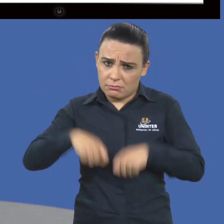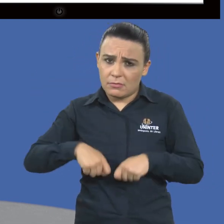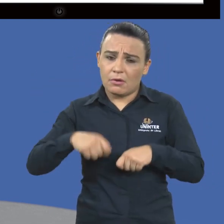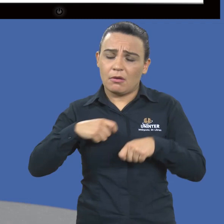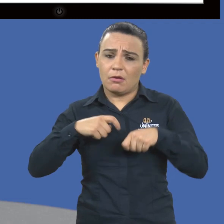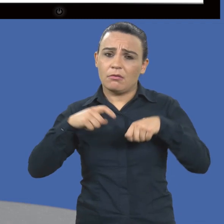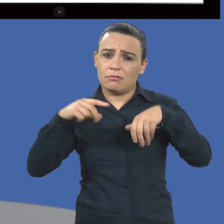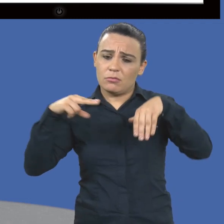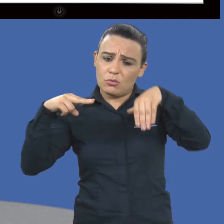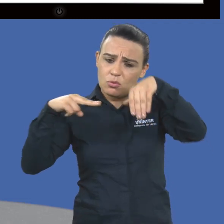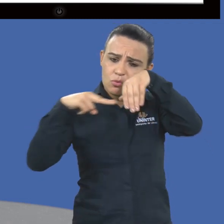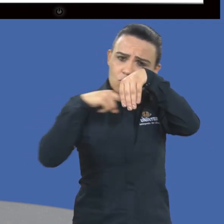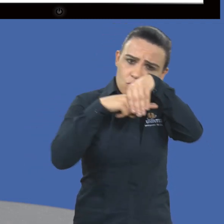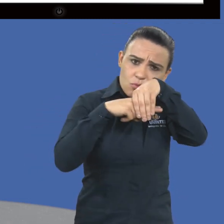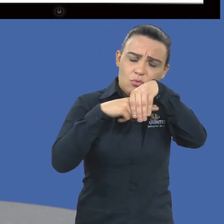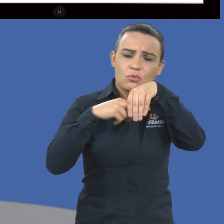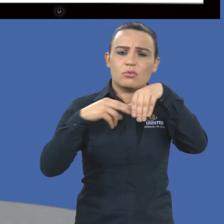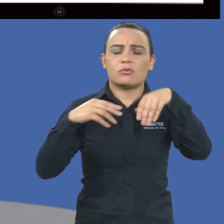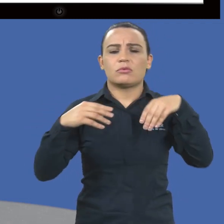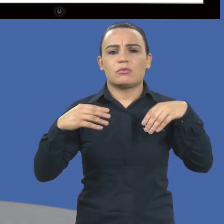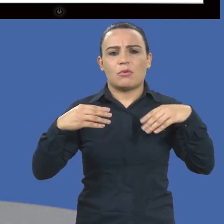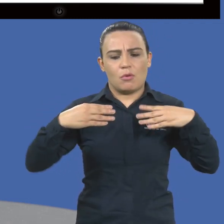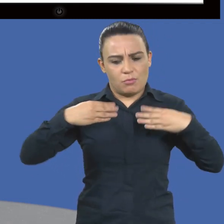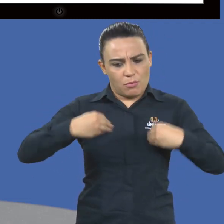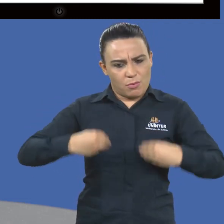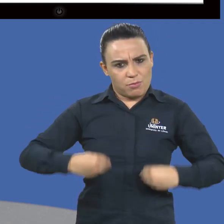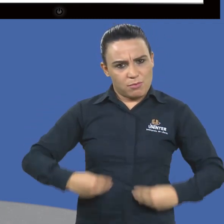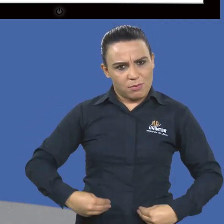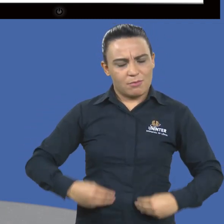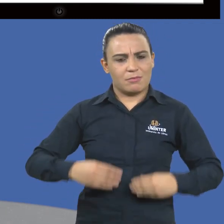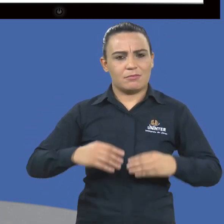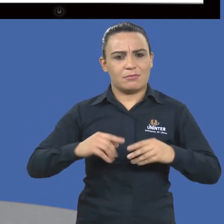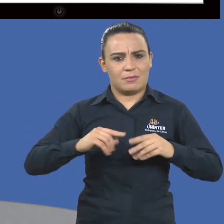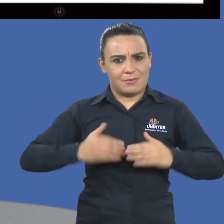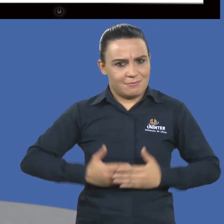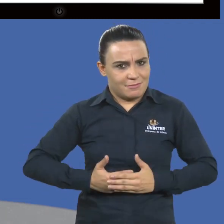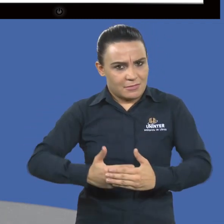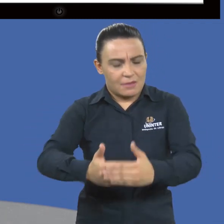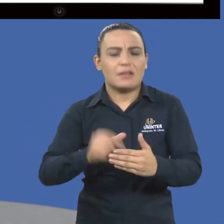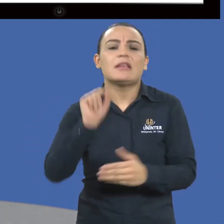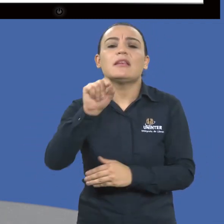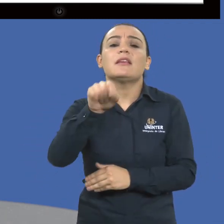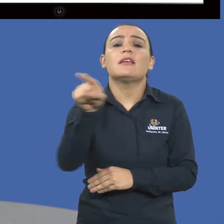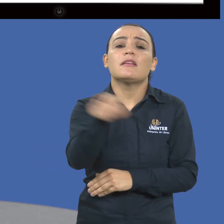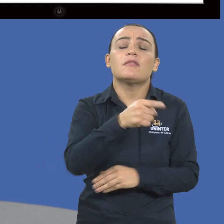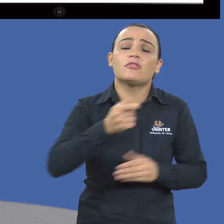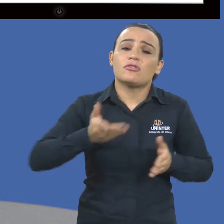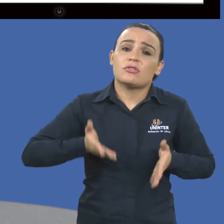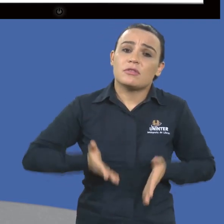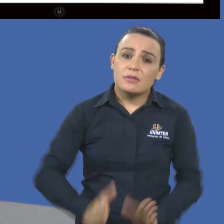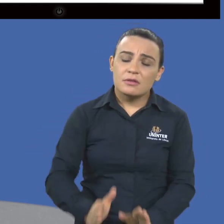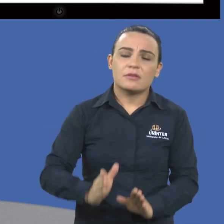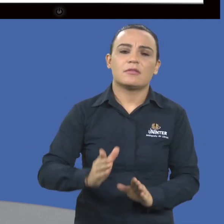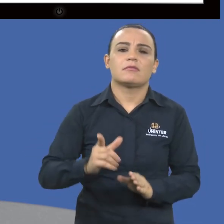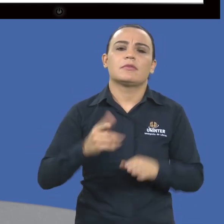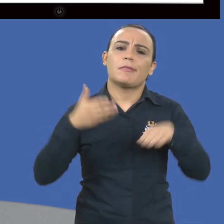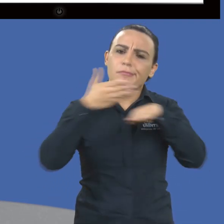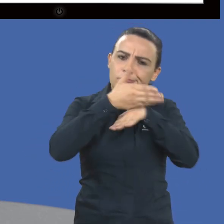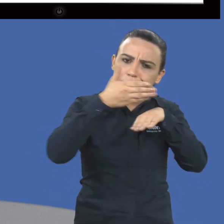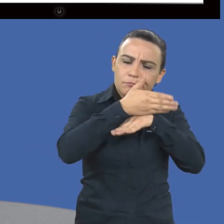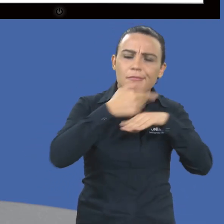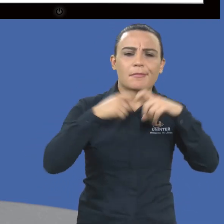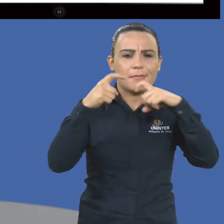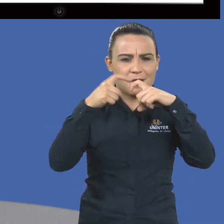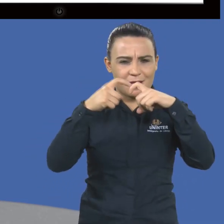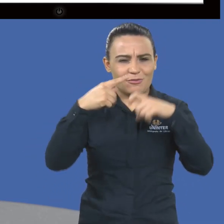ultrassonográfica pode nos dar uma ideia. Quem teve nenê recentemente ou que fez